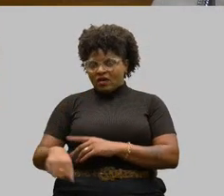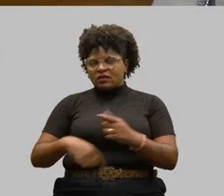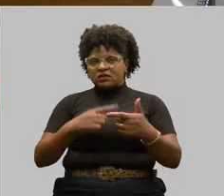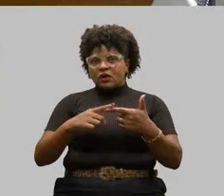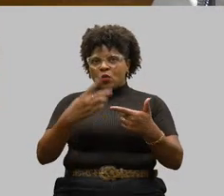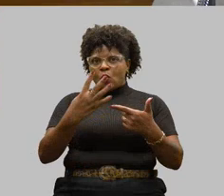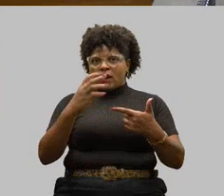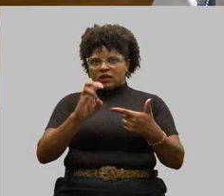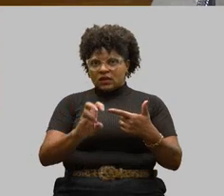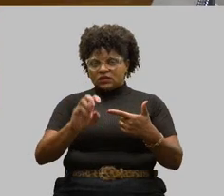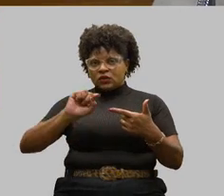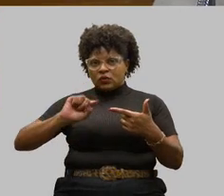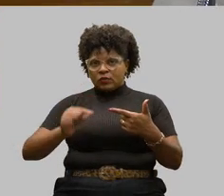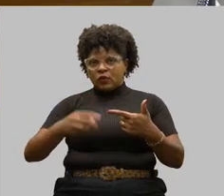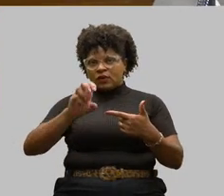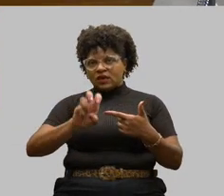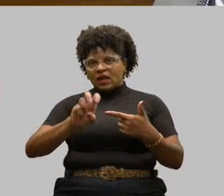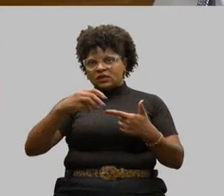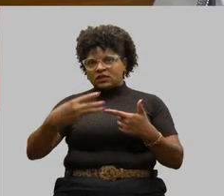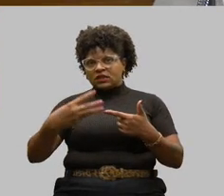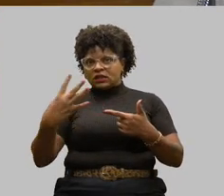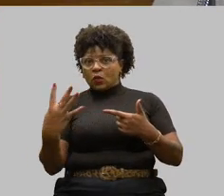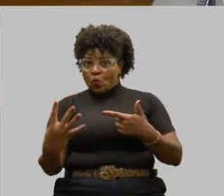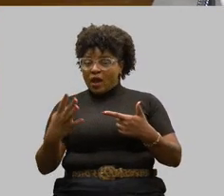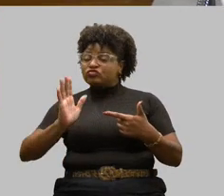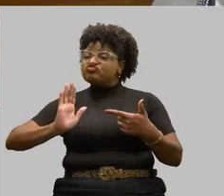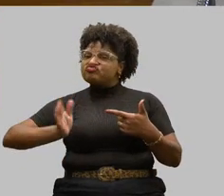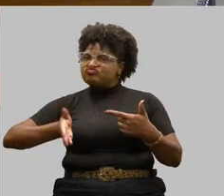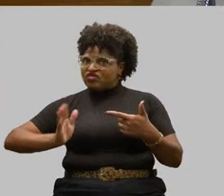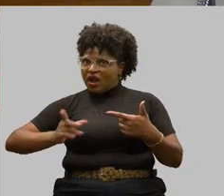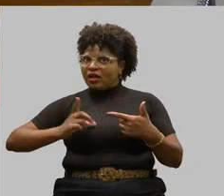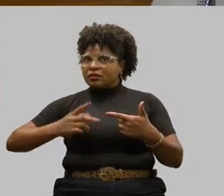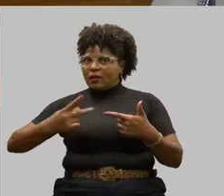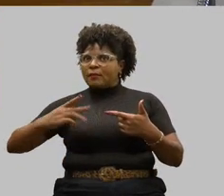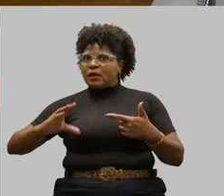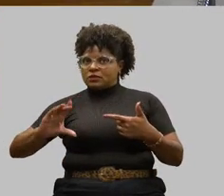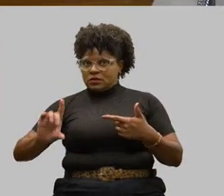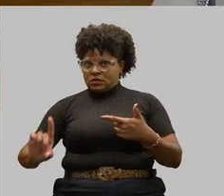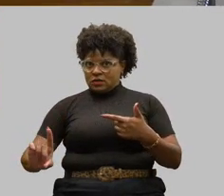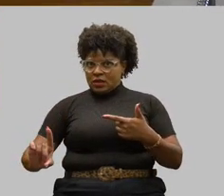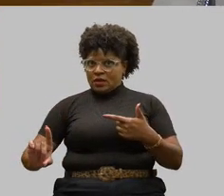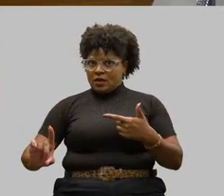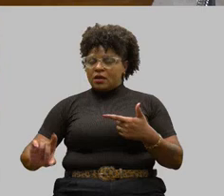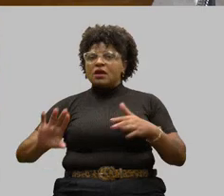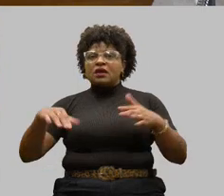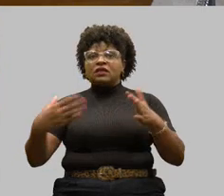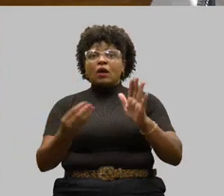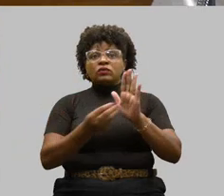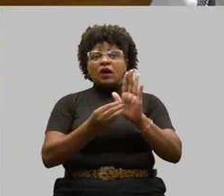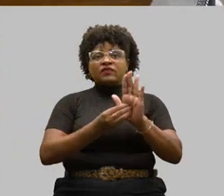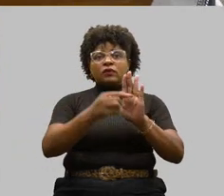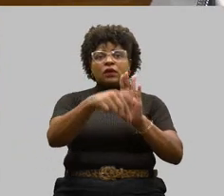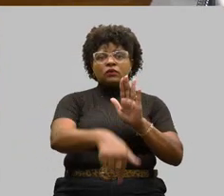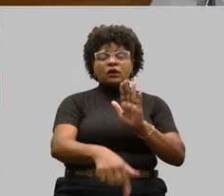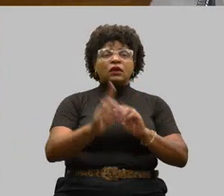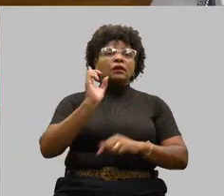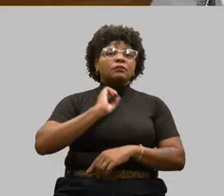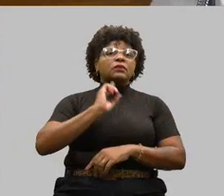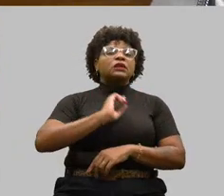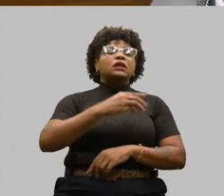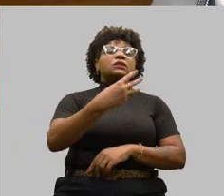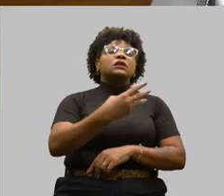45.534 vagas ocupadas Então a gente tem um déficit em Minas Gerais de 31.105 vagas